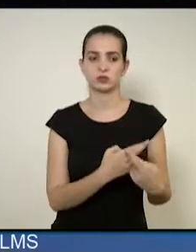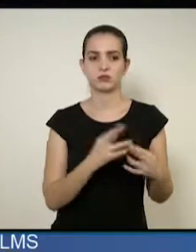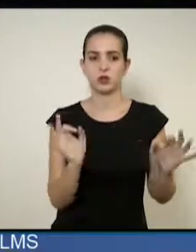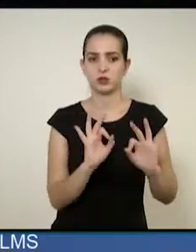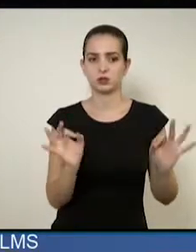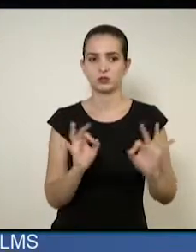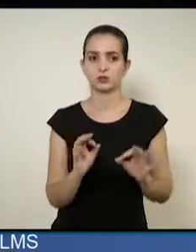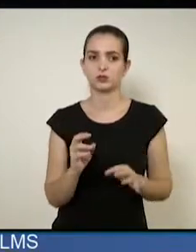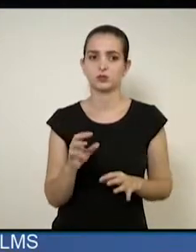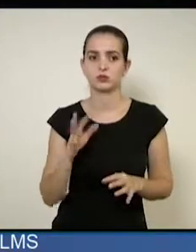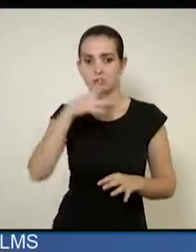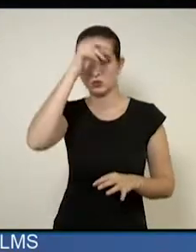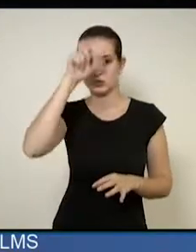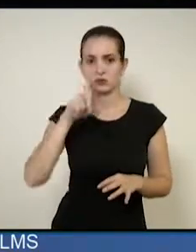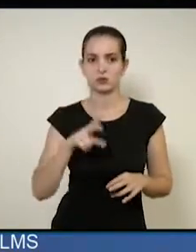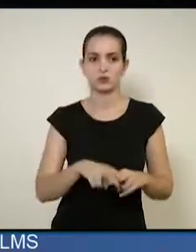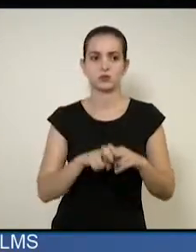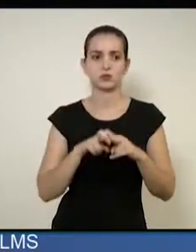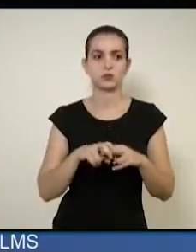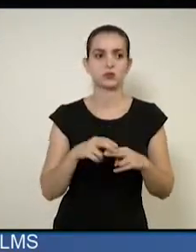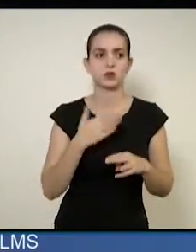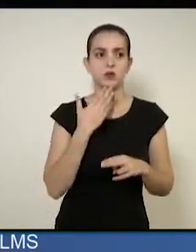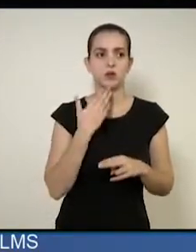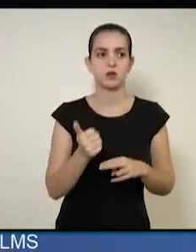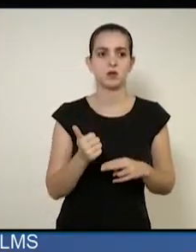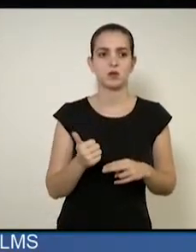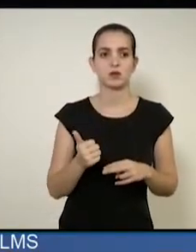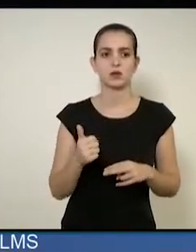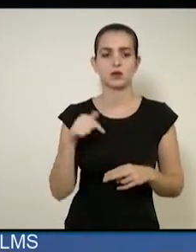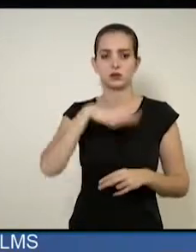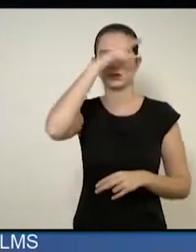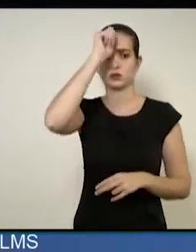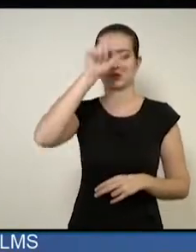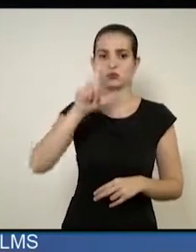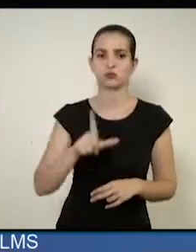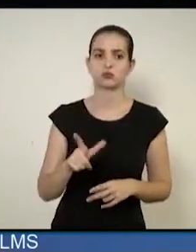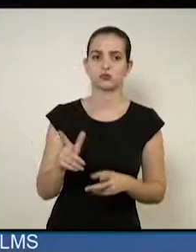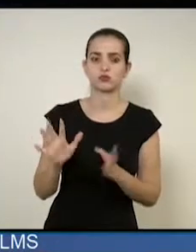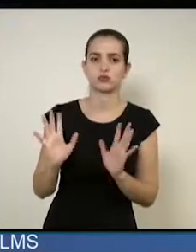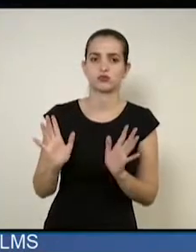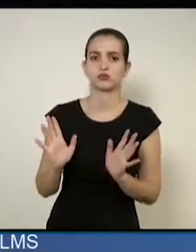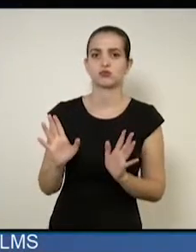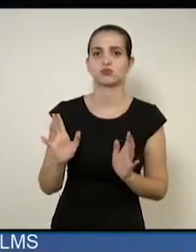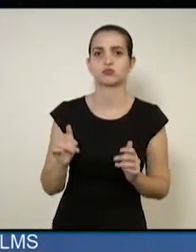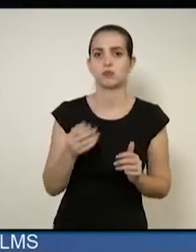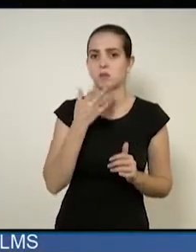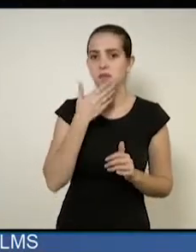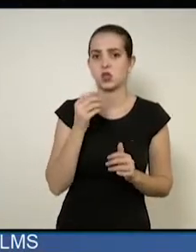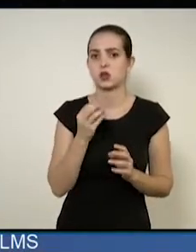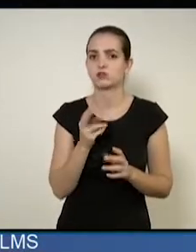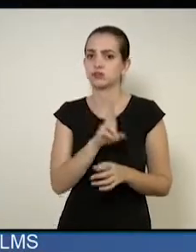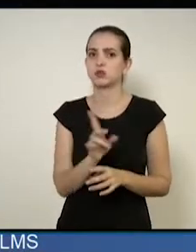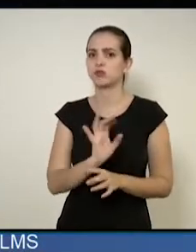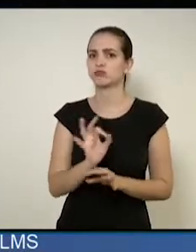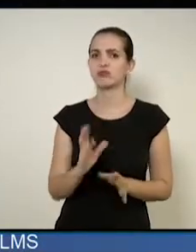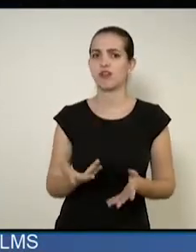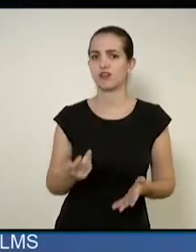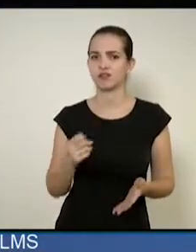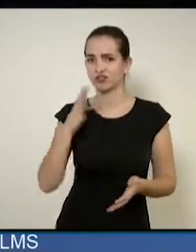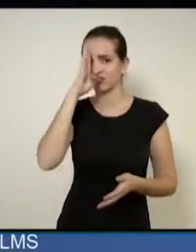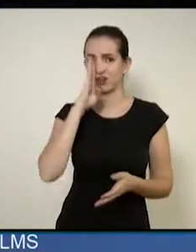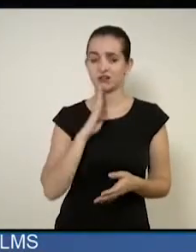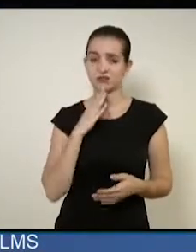Sul. Então, por que não isenta essas contas do pessoal do Mato Grosso do Sul? E o mais, que deixou a gente mais,